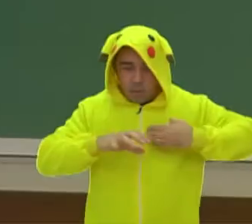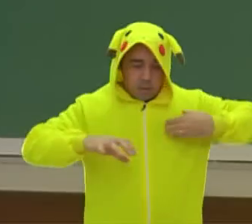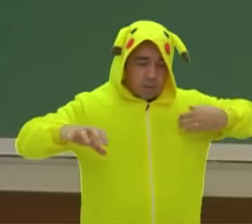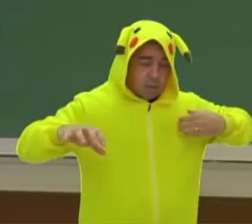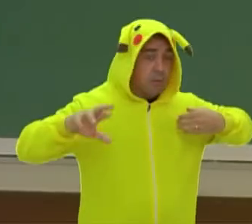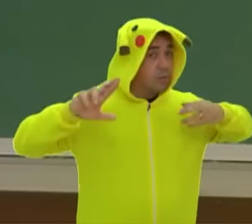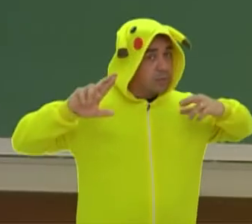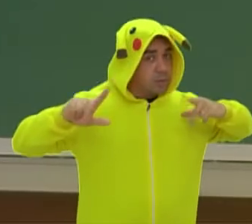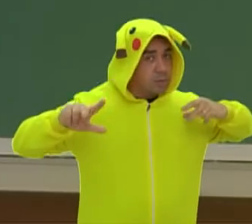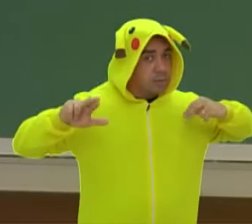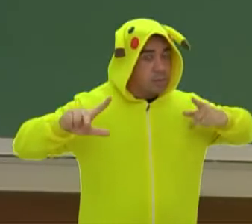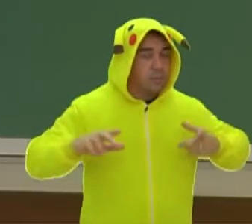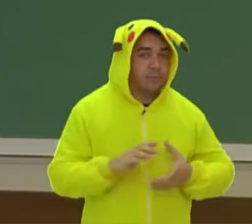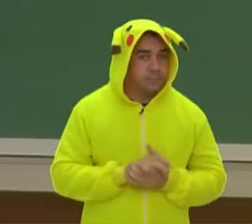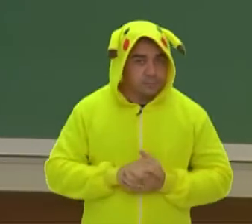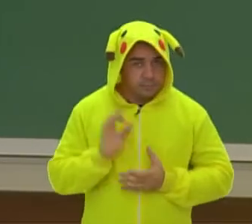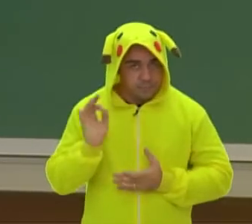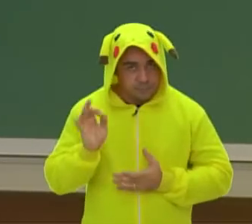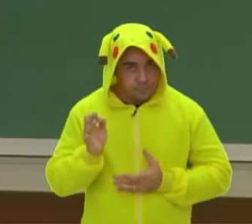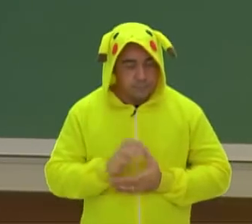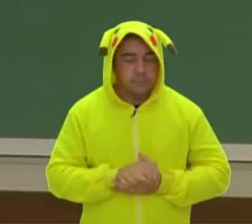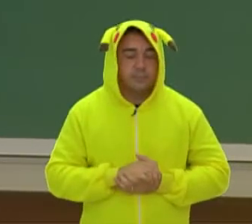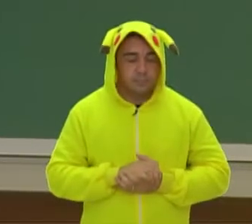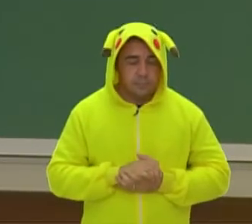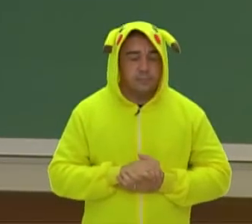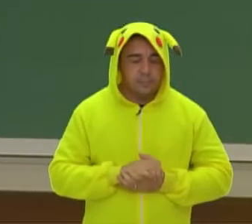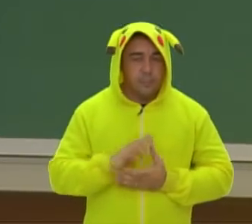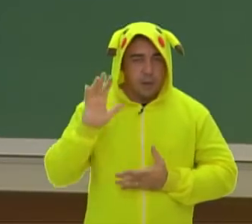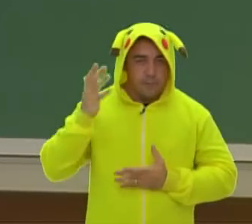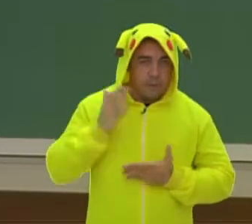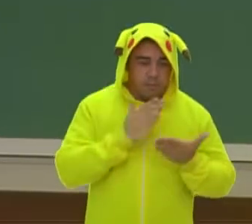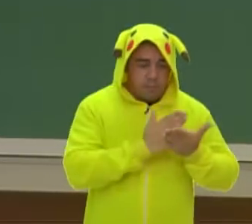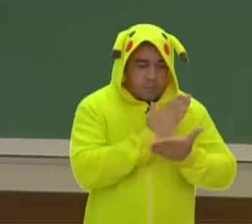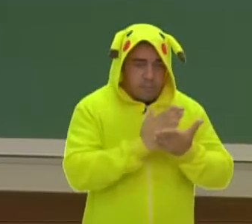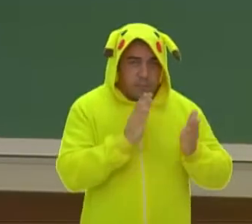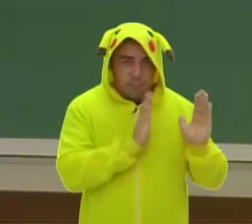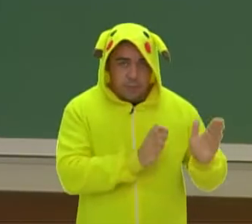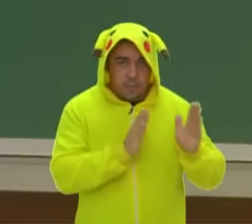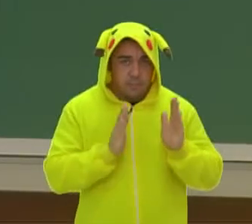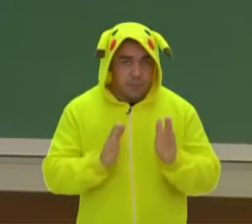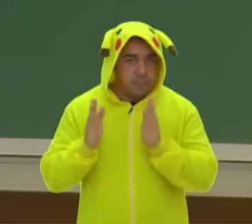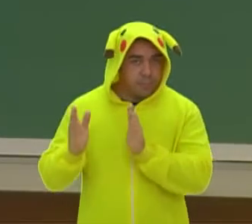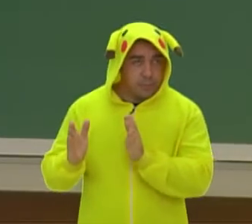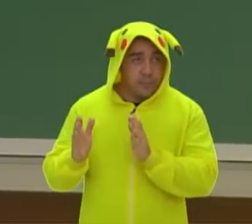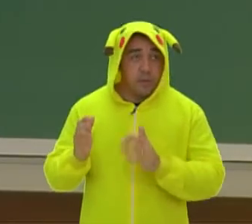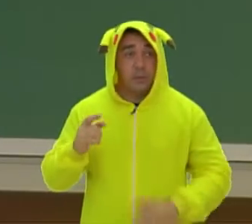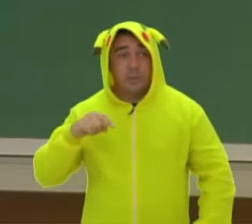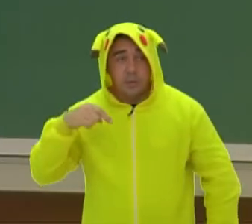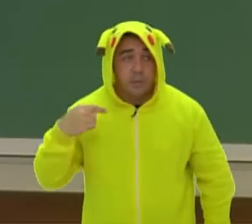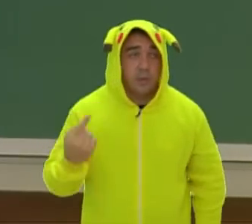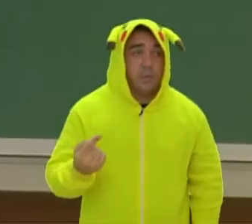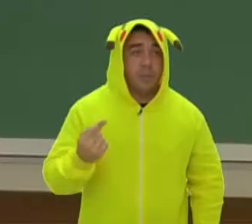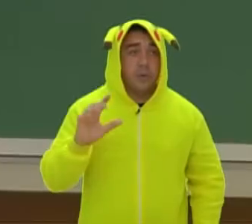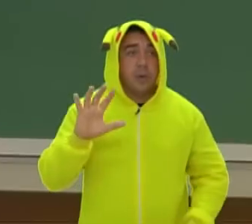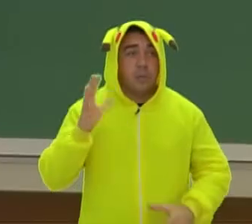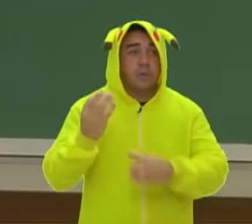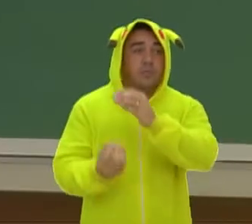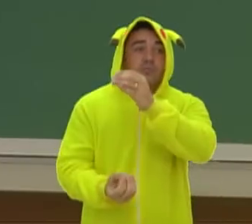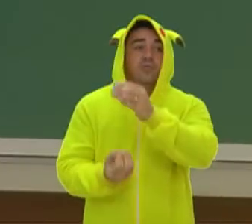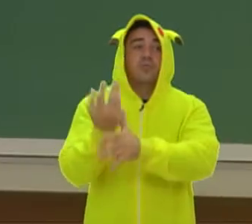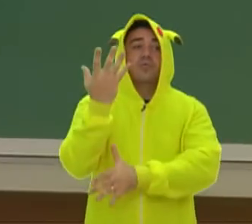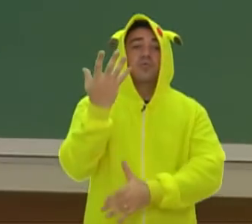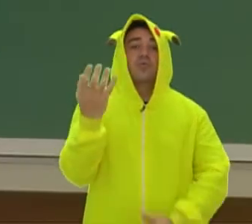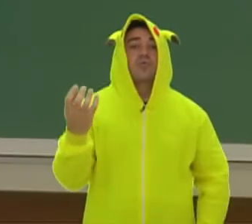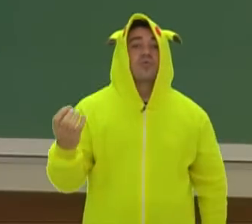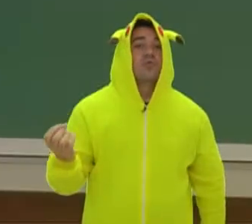é igual ao que está atuando na ilha, certo? Então, vários eventos importantes ocorreram aqui. E depois, o que acontece?